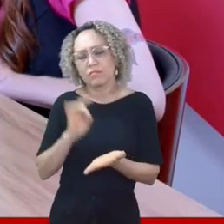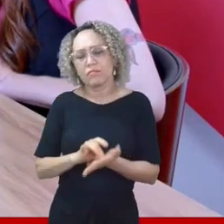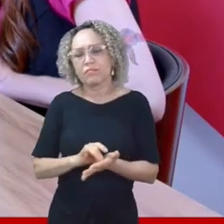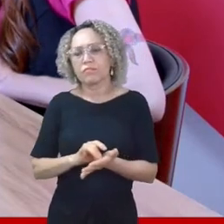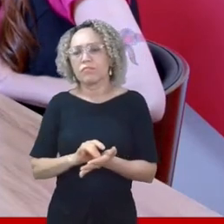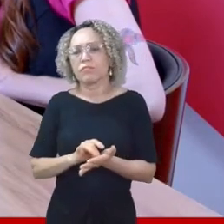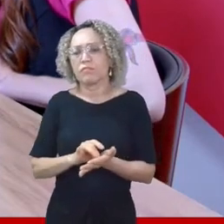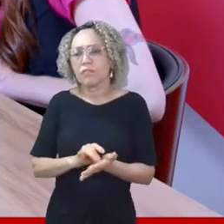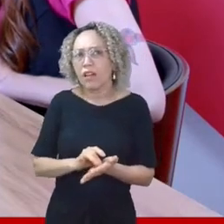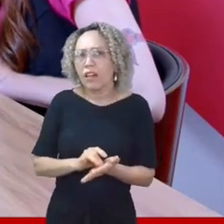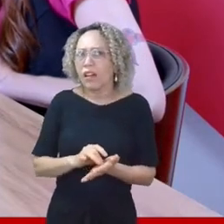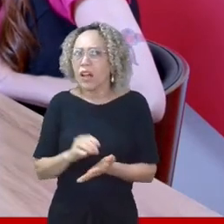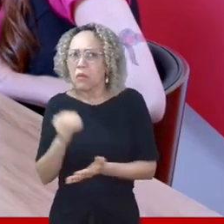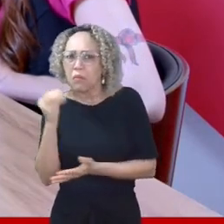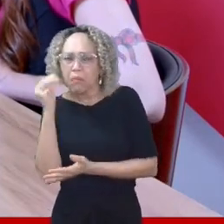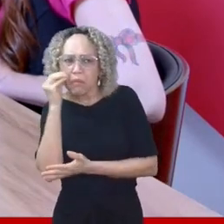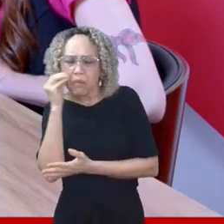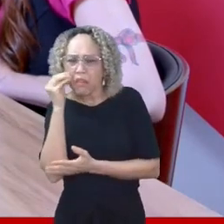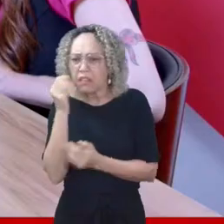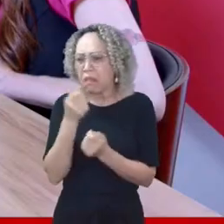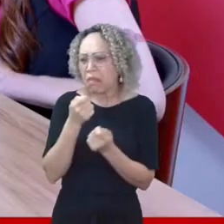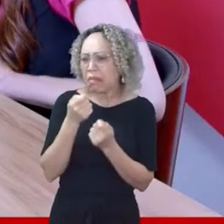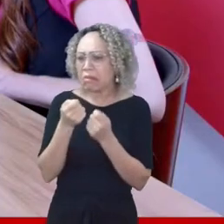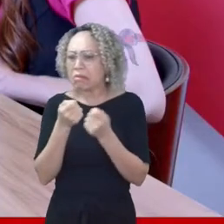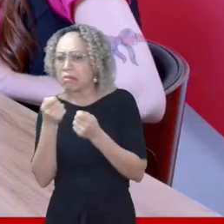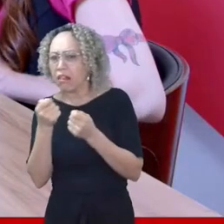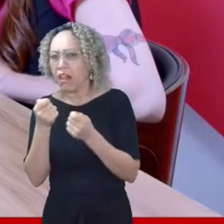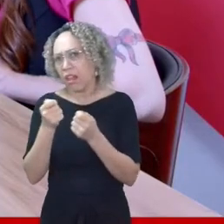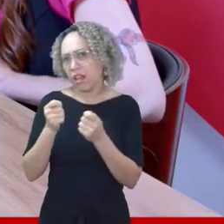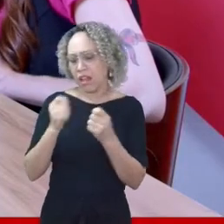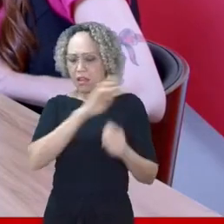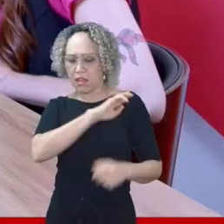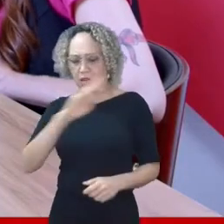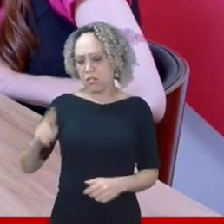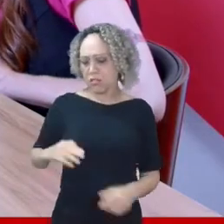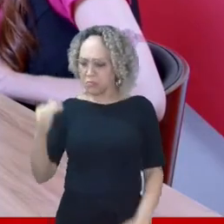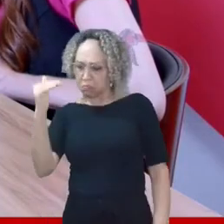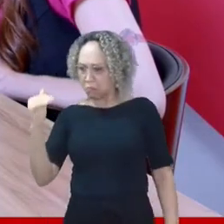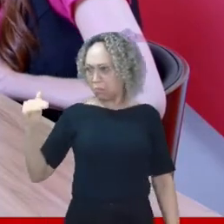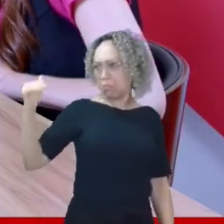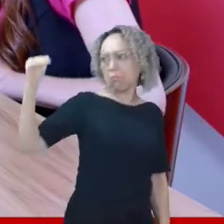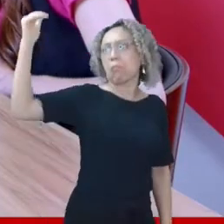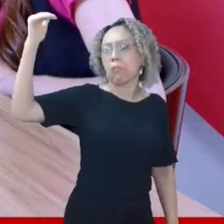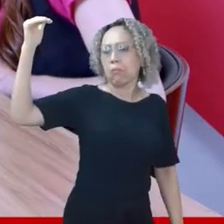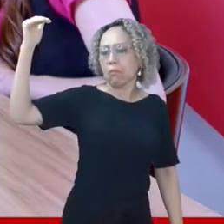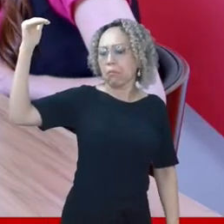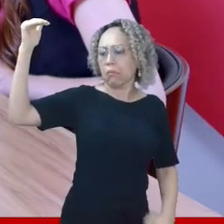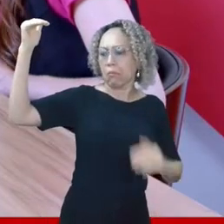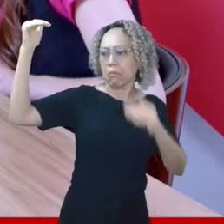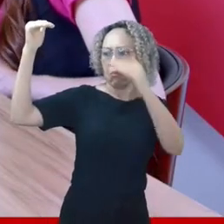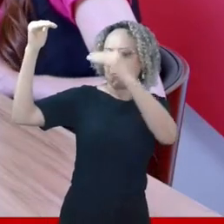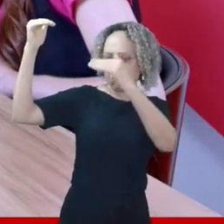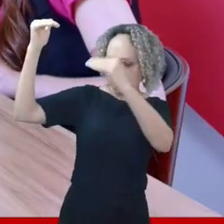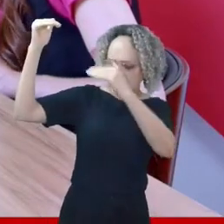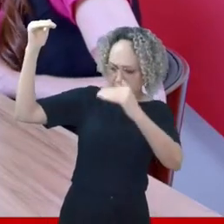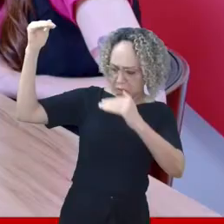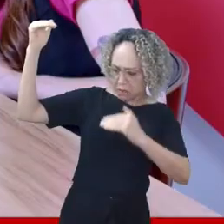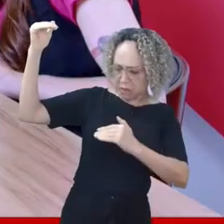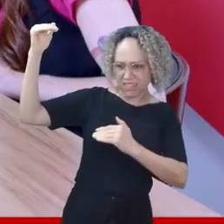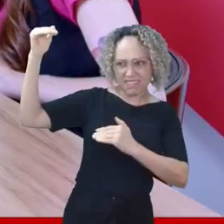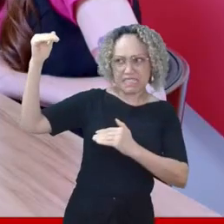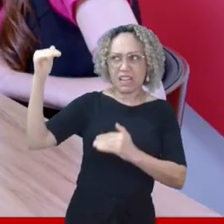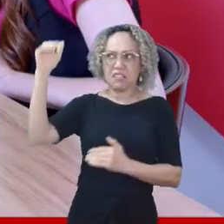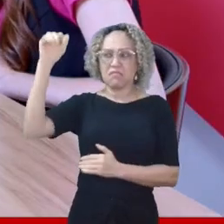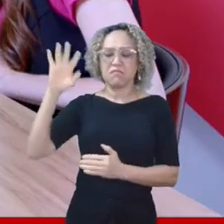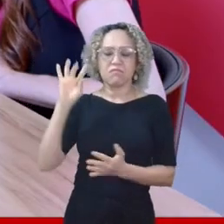tira alguma tentativa de uma religião estar ou querer estar no apogeu, como se fosse o suprassumo da